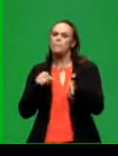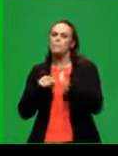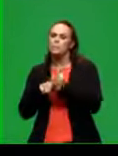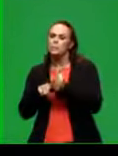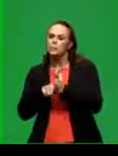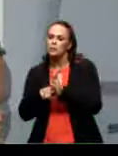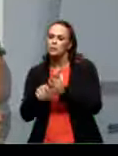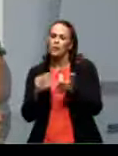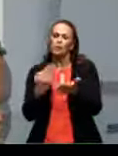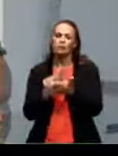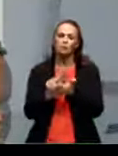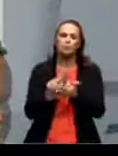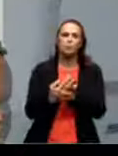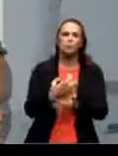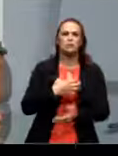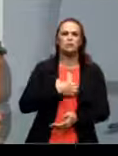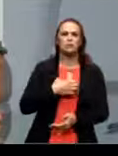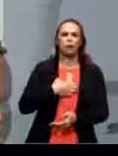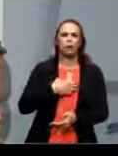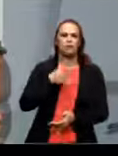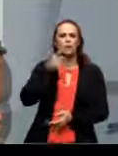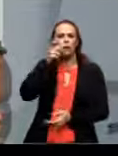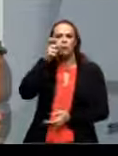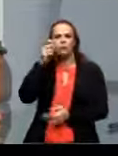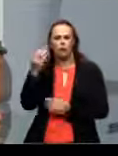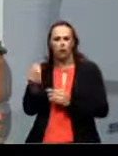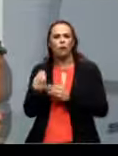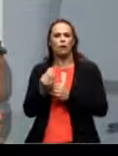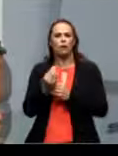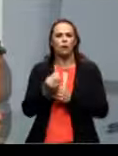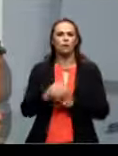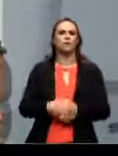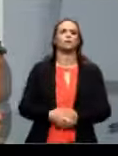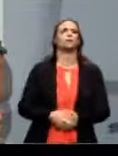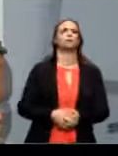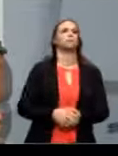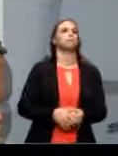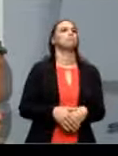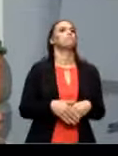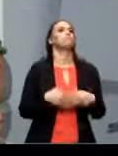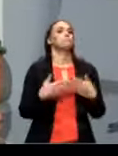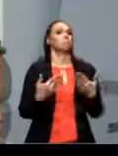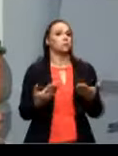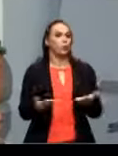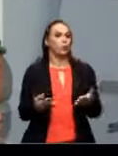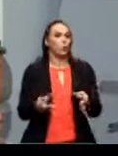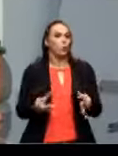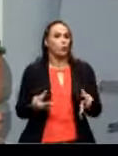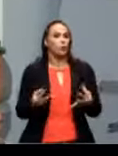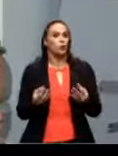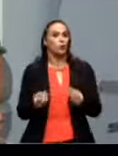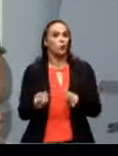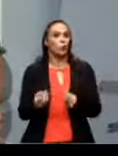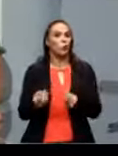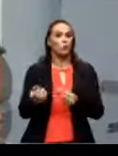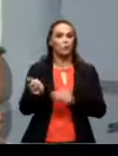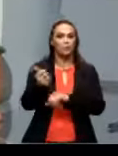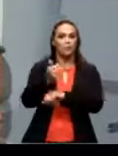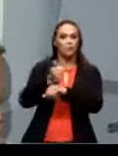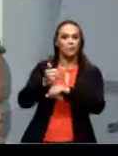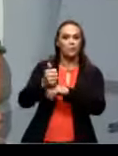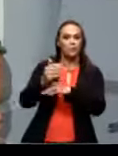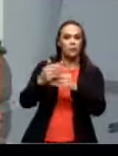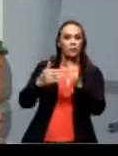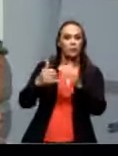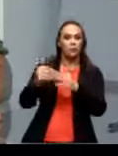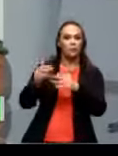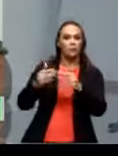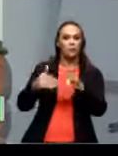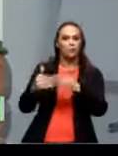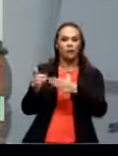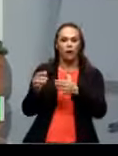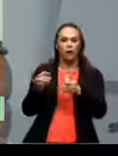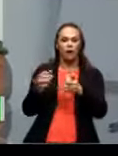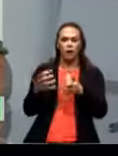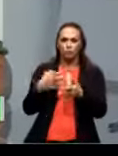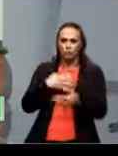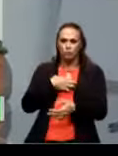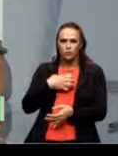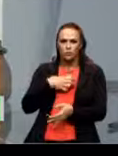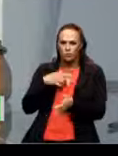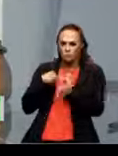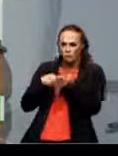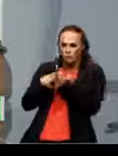Bom, todos os cientistas, eles começaram a pensar, a pesquisar através da